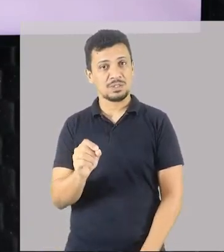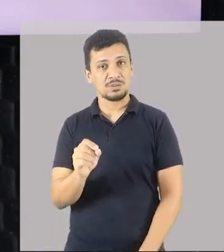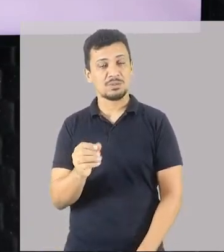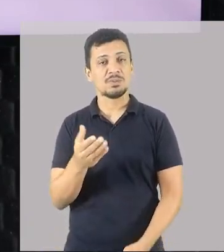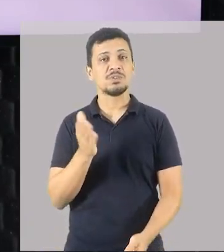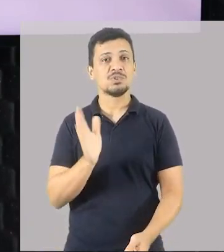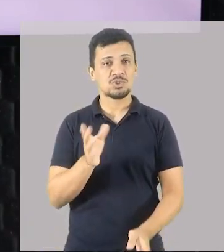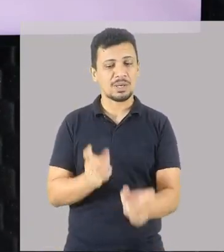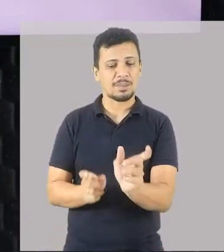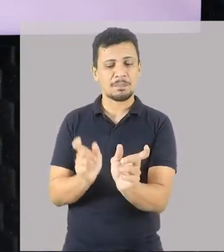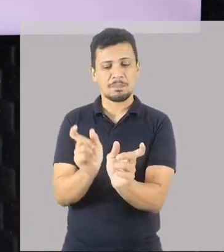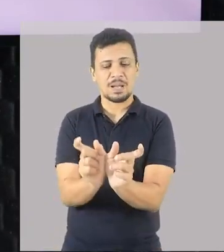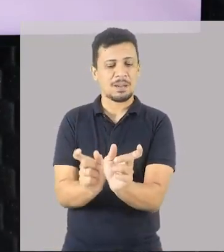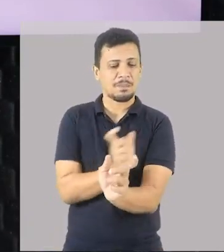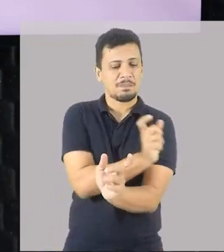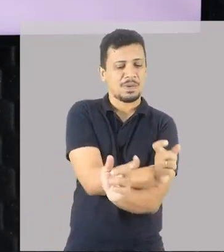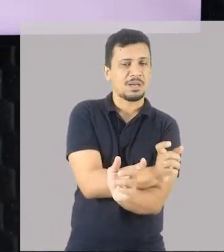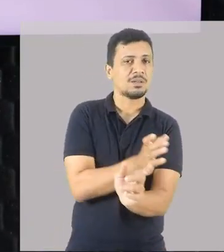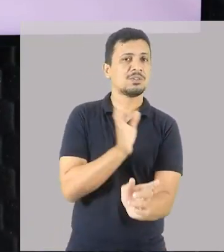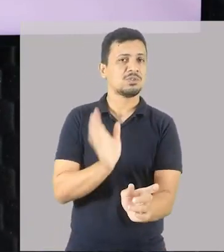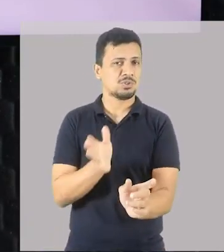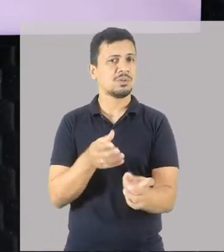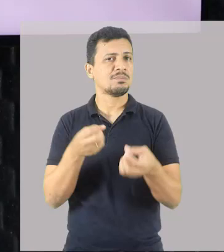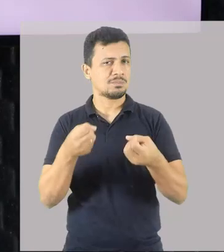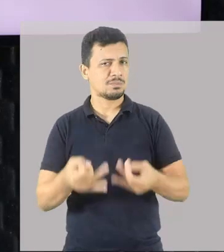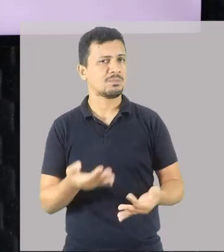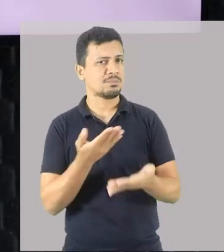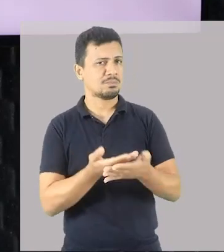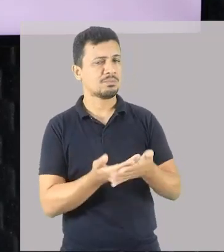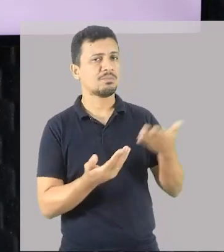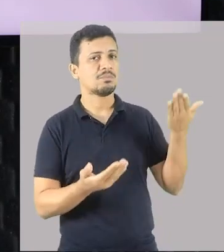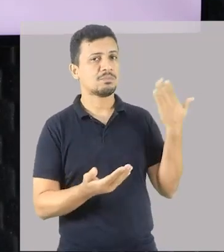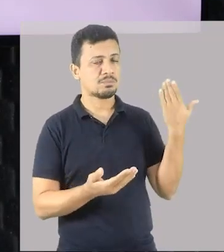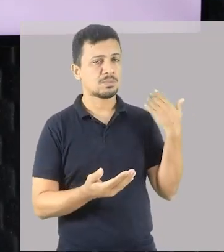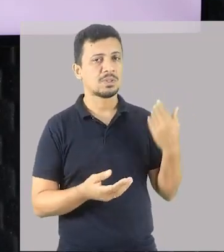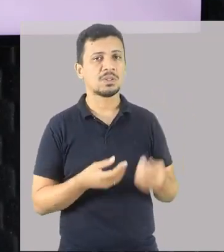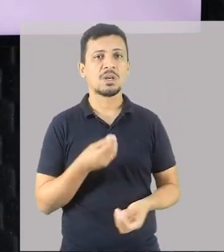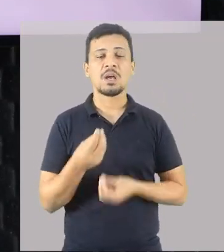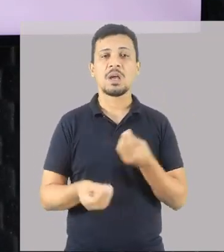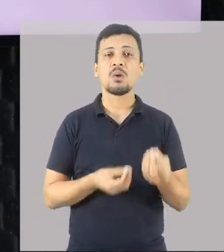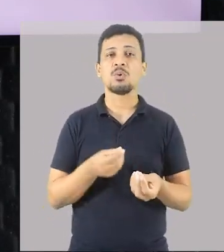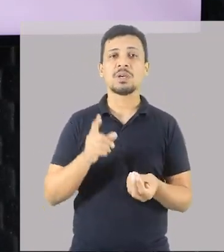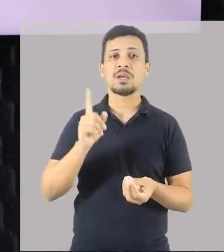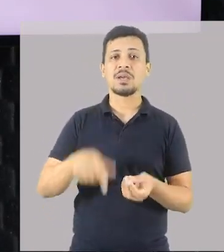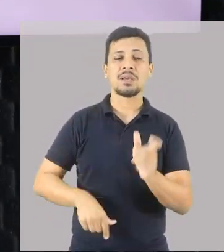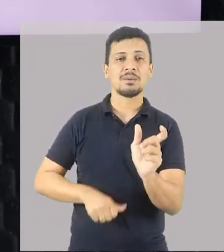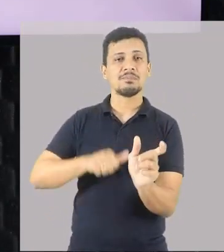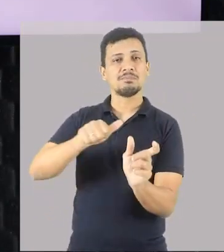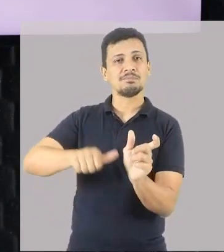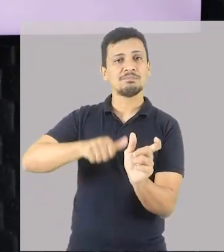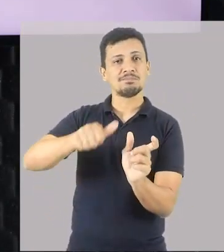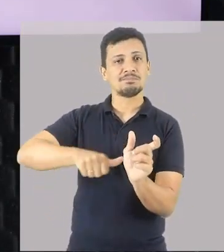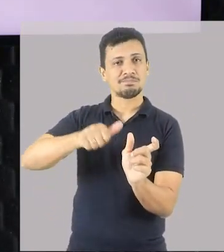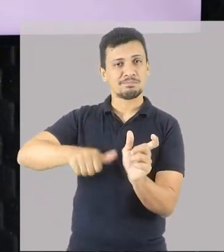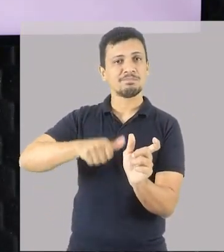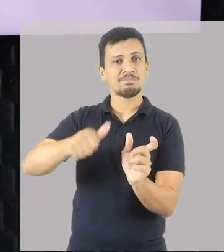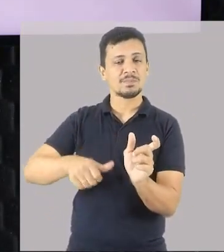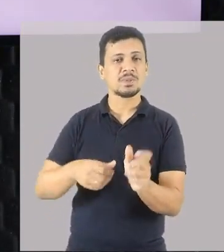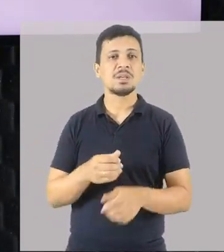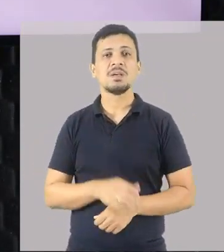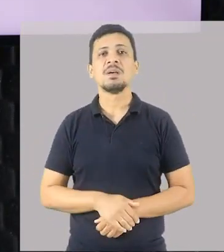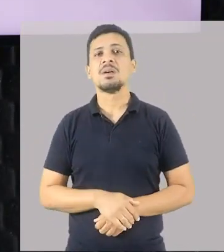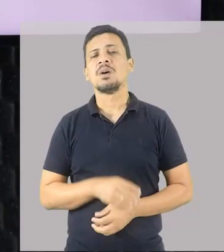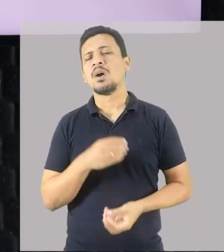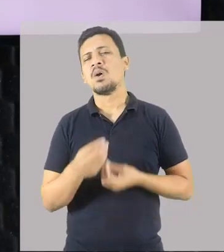né, prefixos e sufixos, nós estamos utilizando o processo chamado de processo de derivação. A derivação é